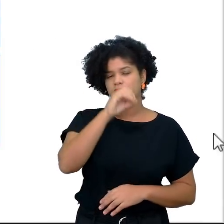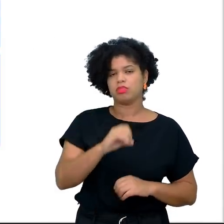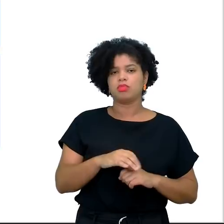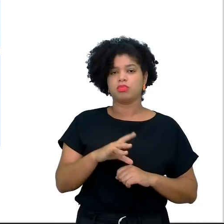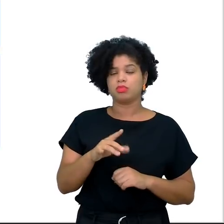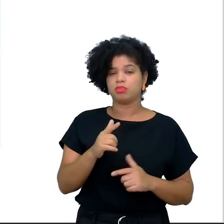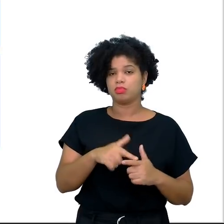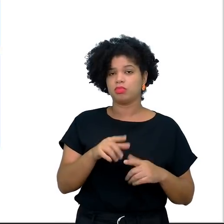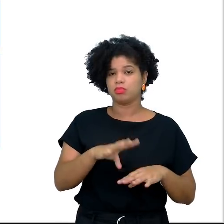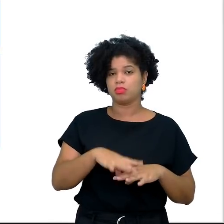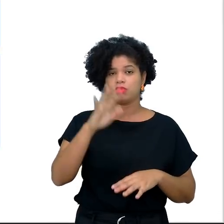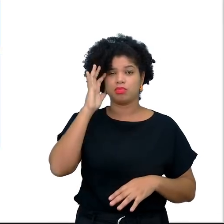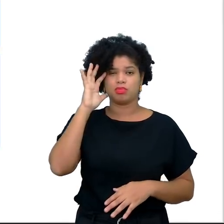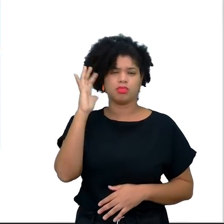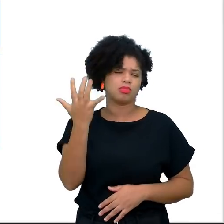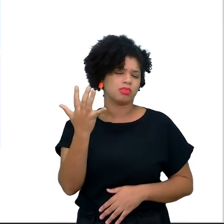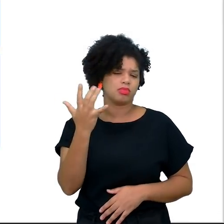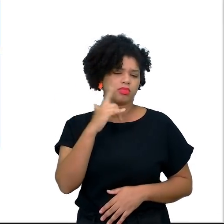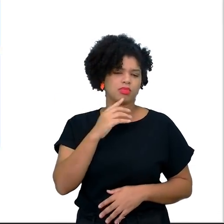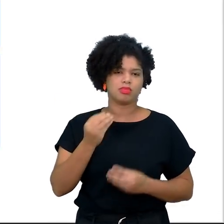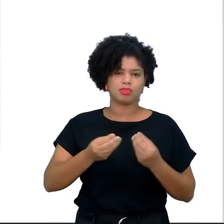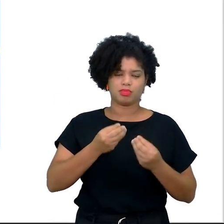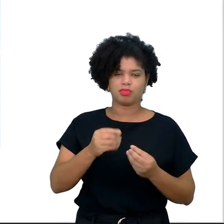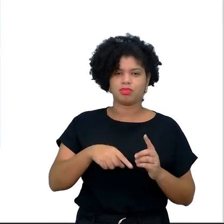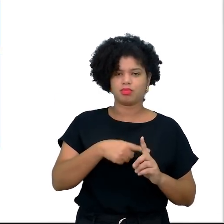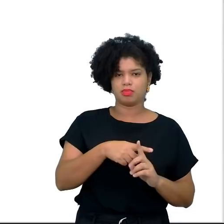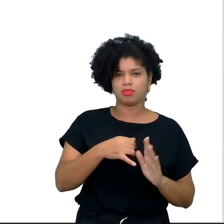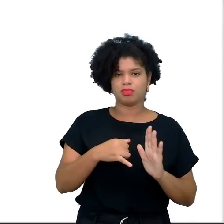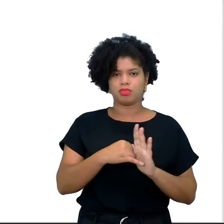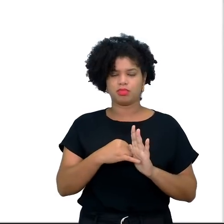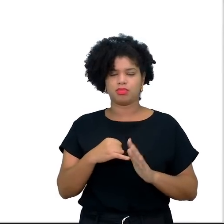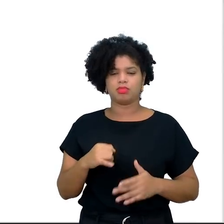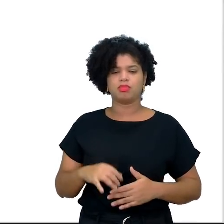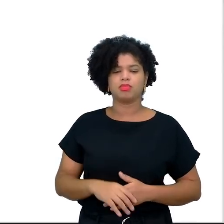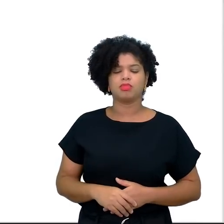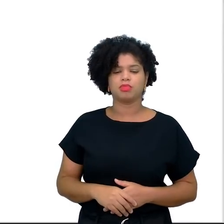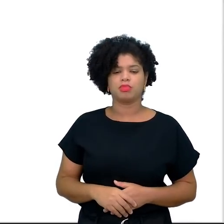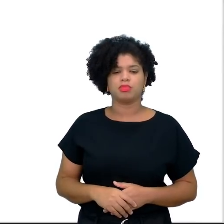de problemas no campo aditivo?